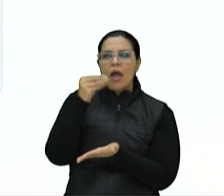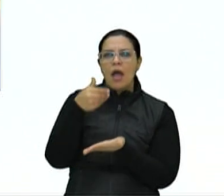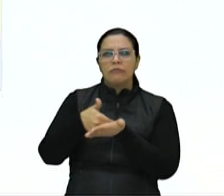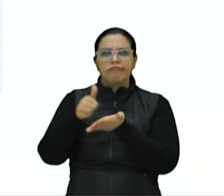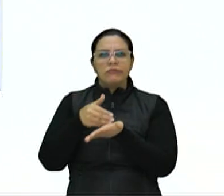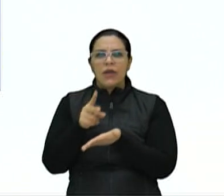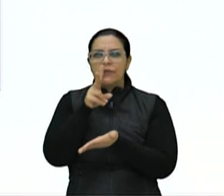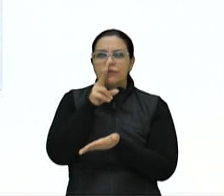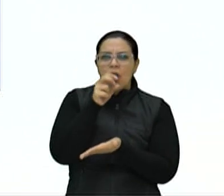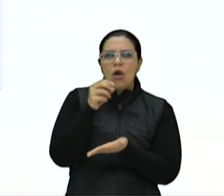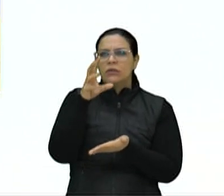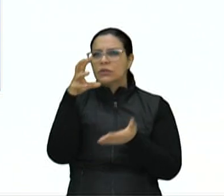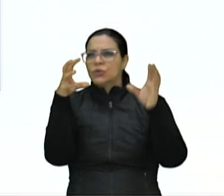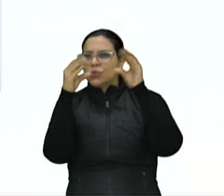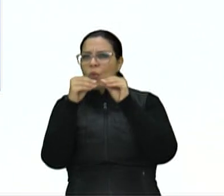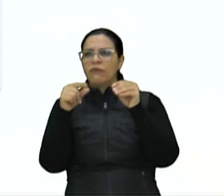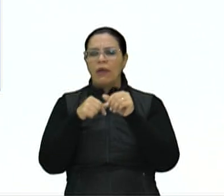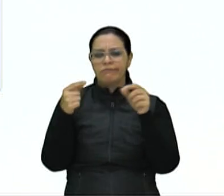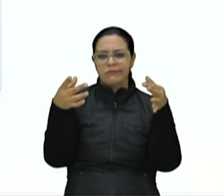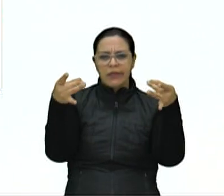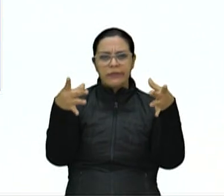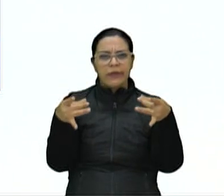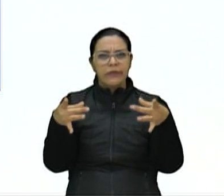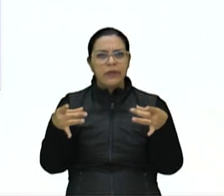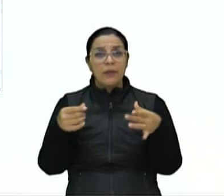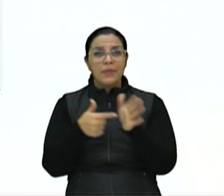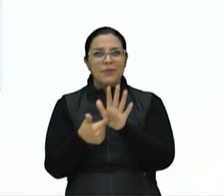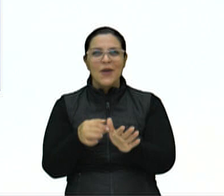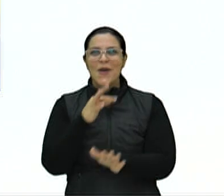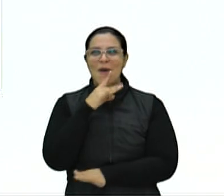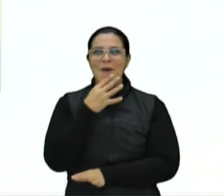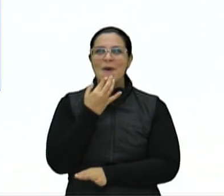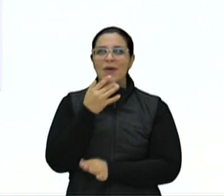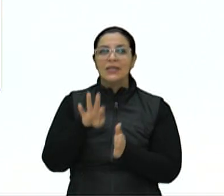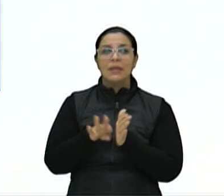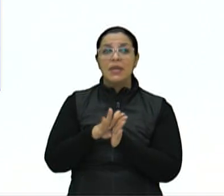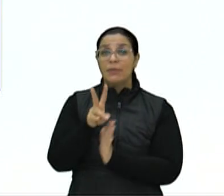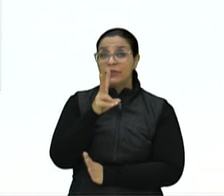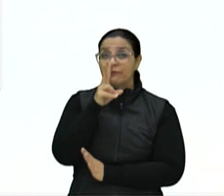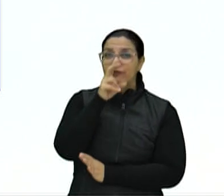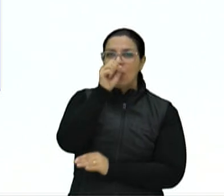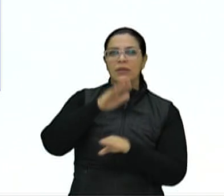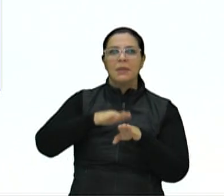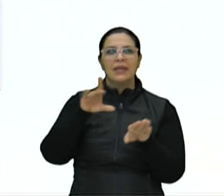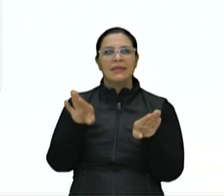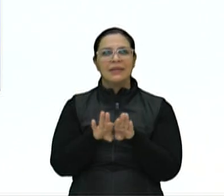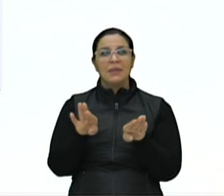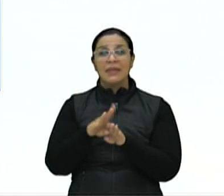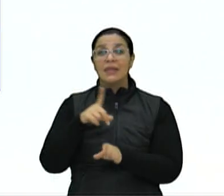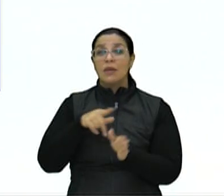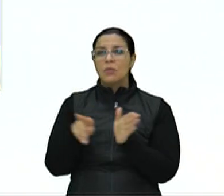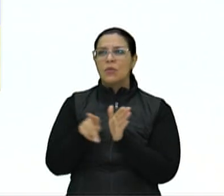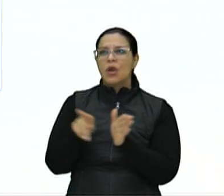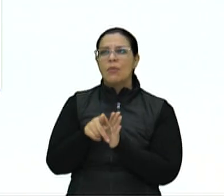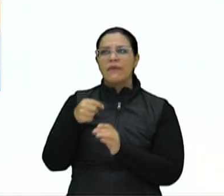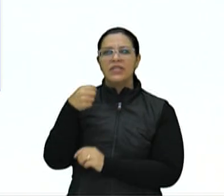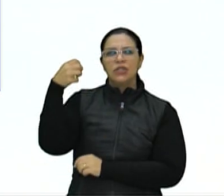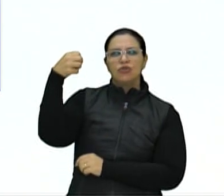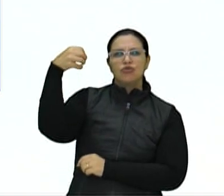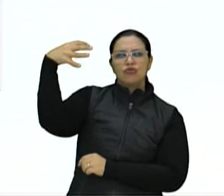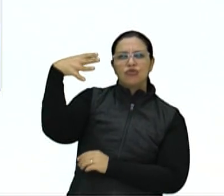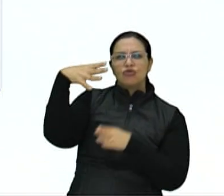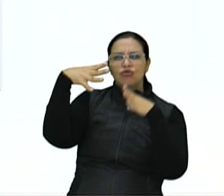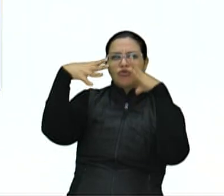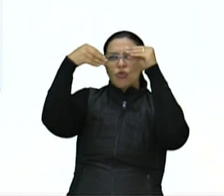usa tons um pouco mais escuros para destacar colorações, e tons mais fortes ainda são usados para realçar